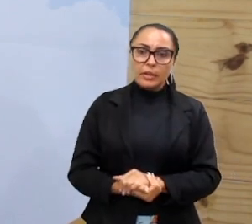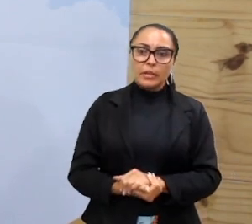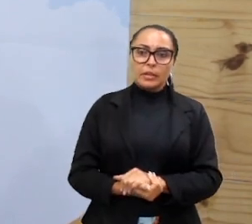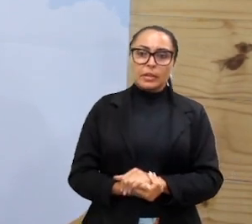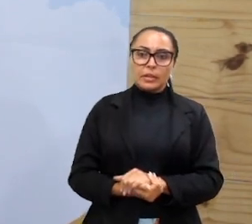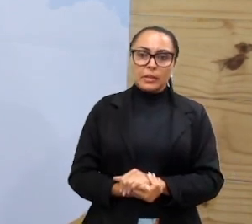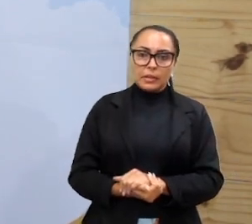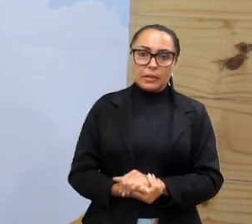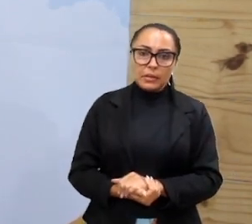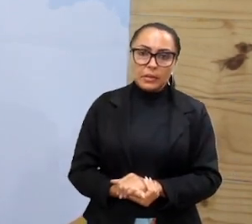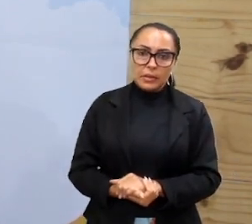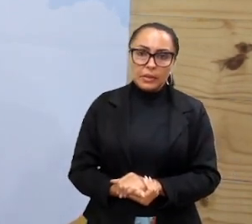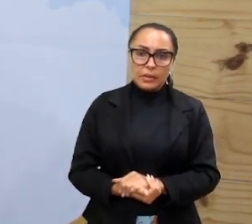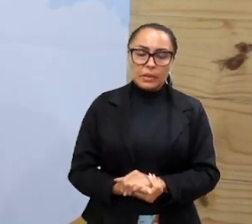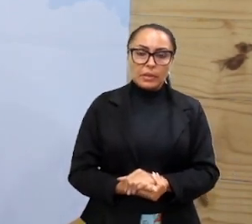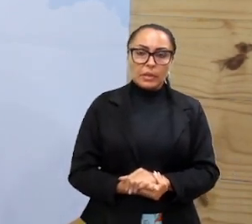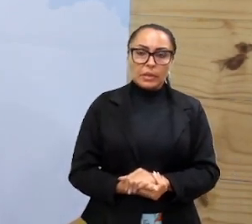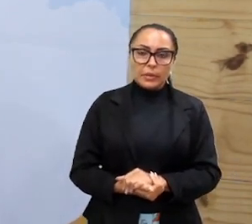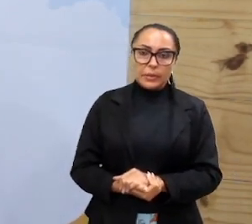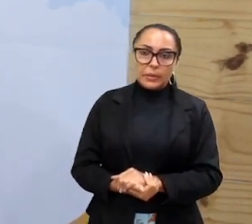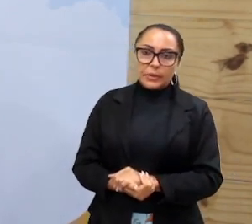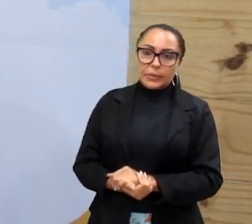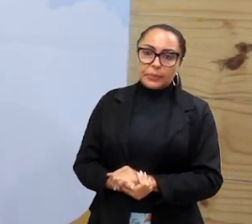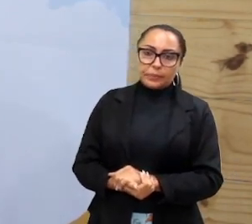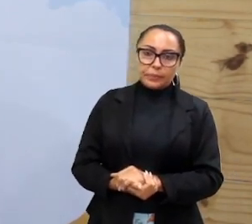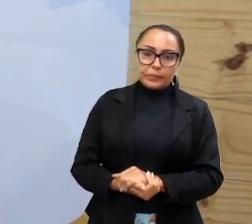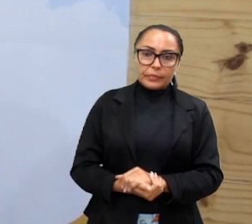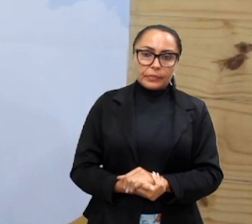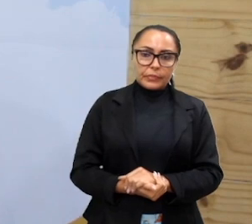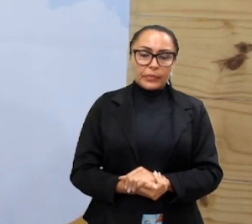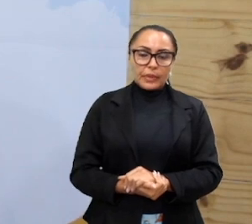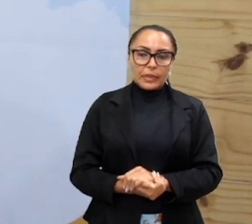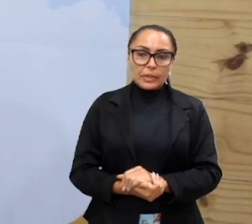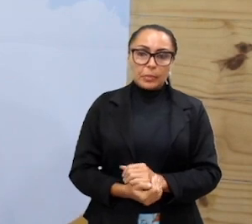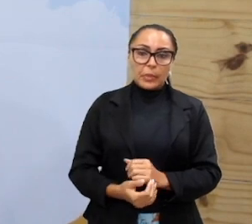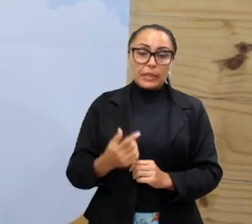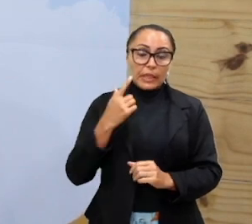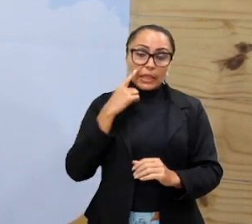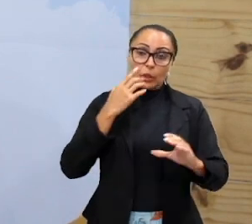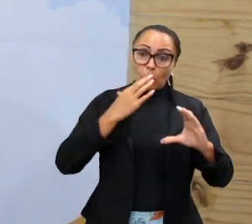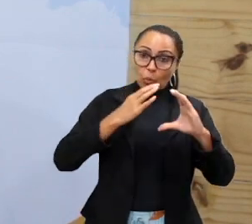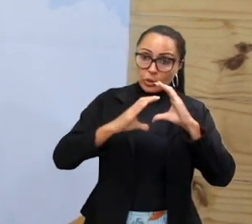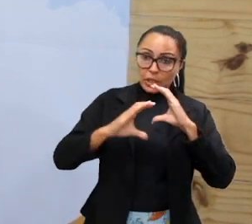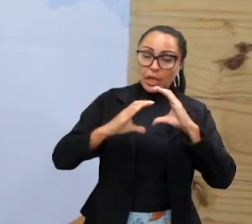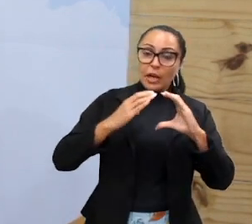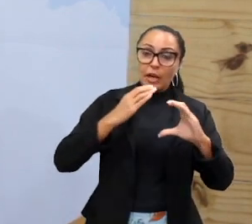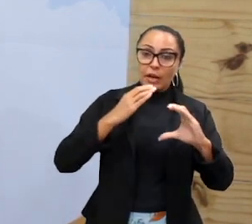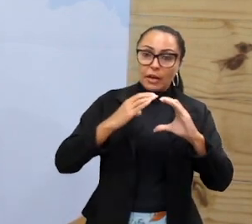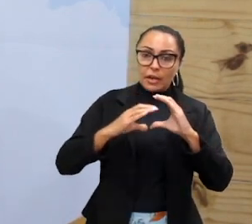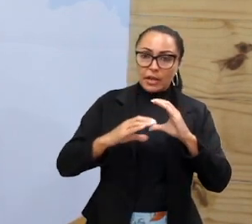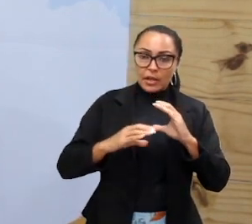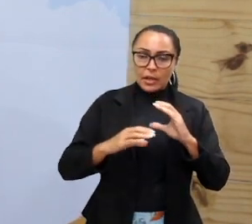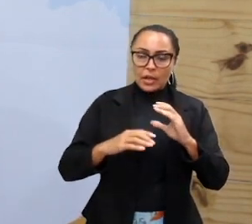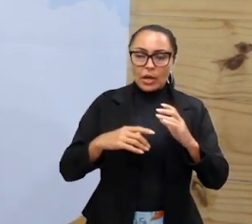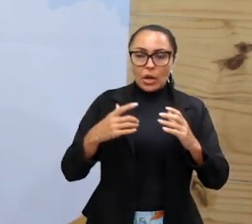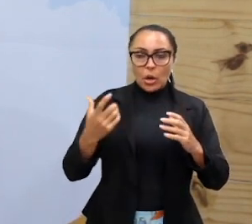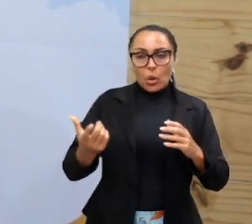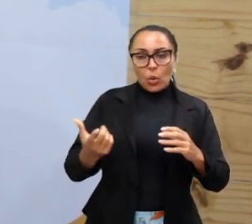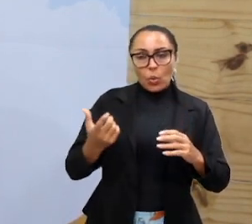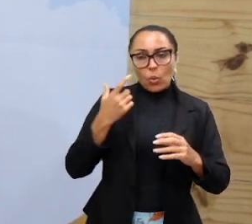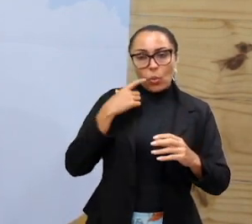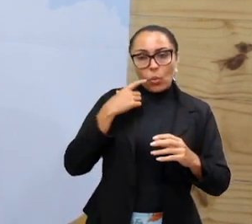tecnologias. Então, essa maneira de se comunicar, né, o comportamento que as